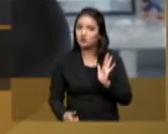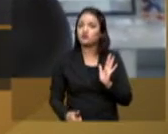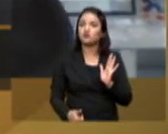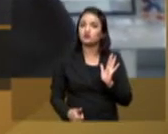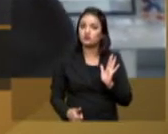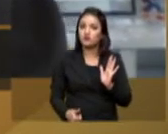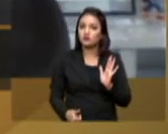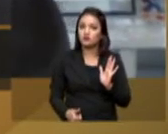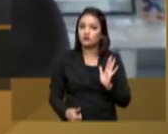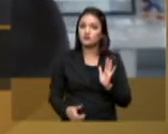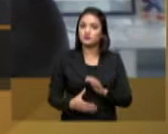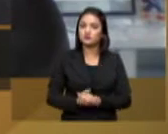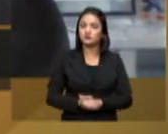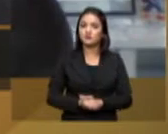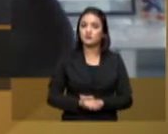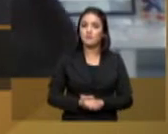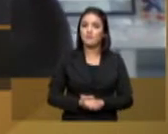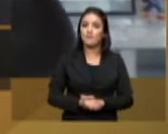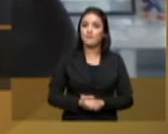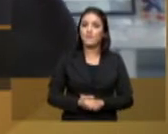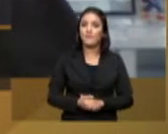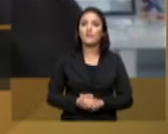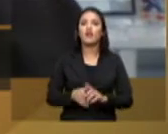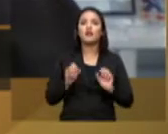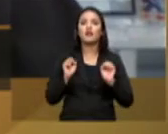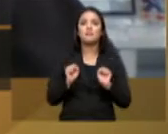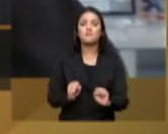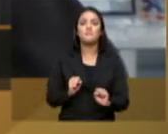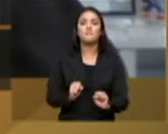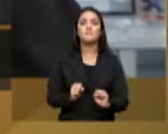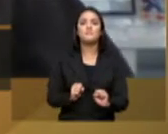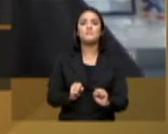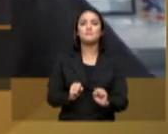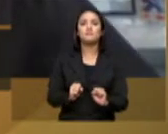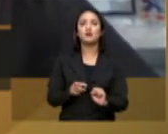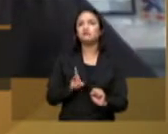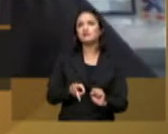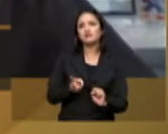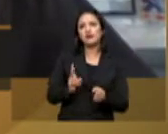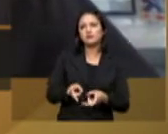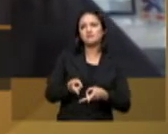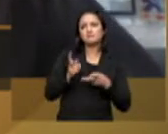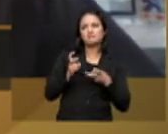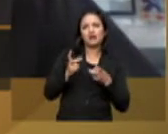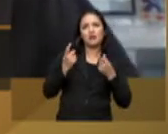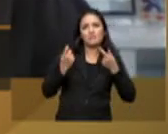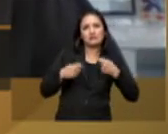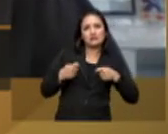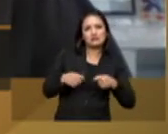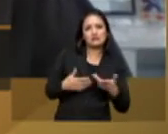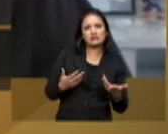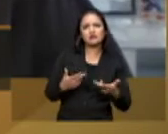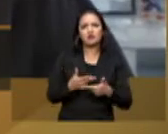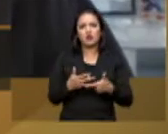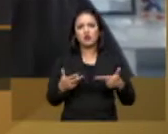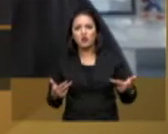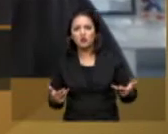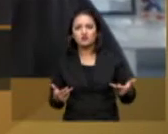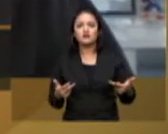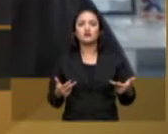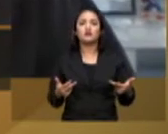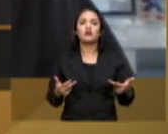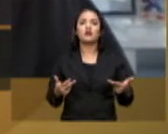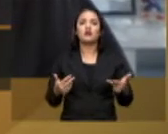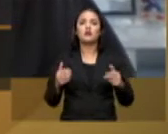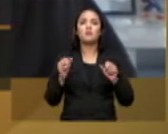do princípio da extrafiscalidade, ele pode, sempre que achar prudente, sempre que achar necessário regular o